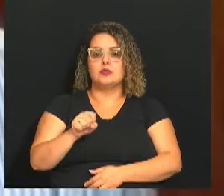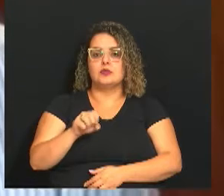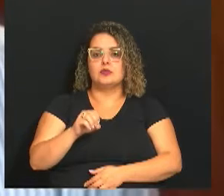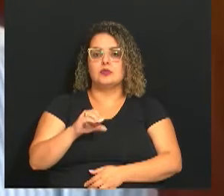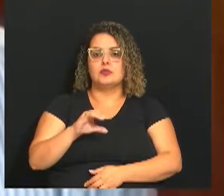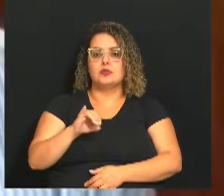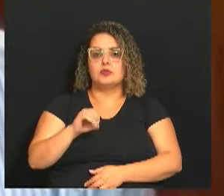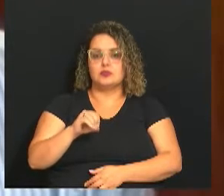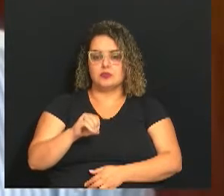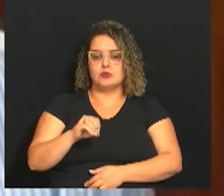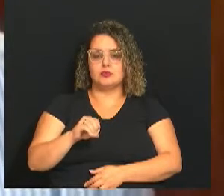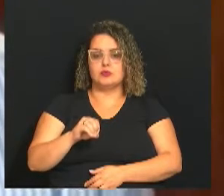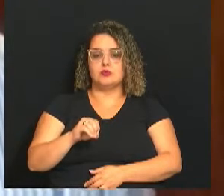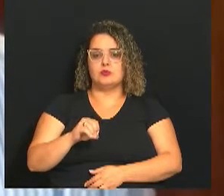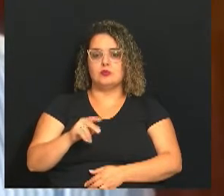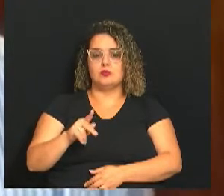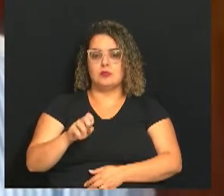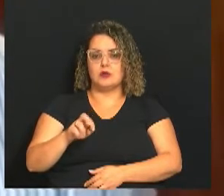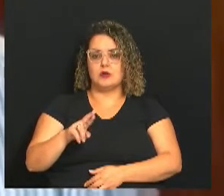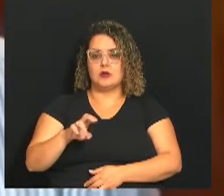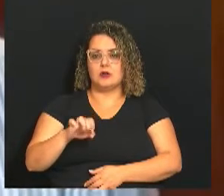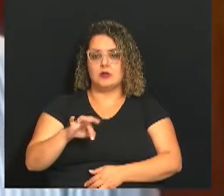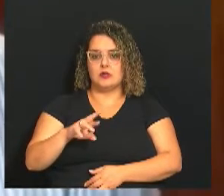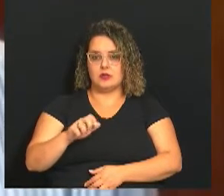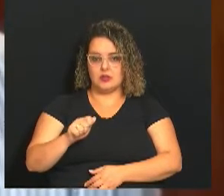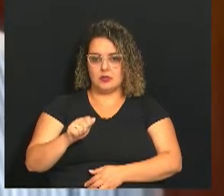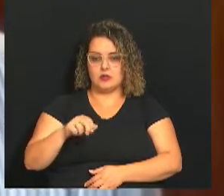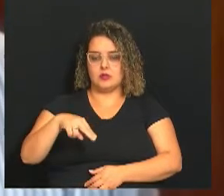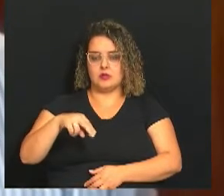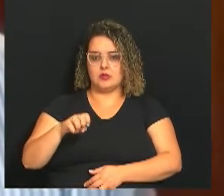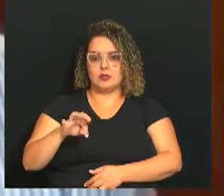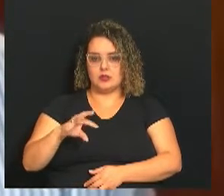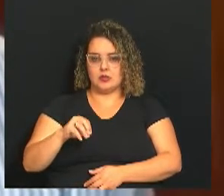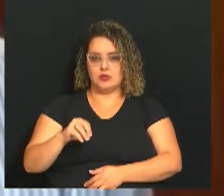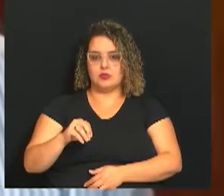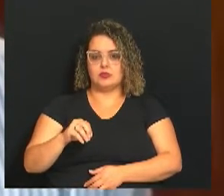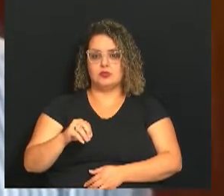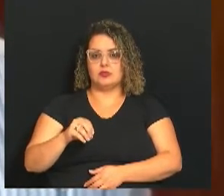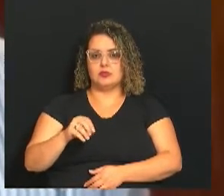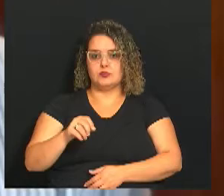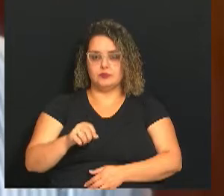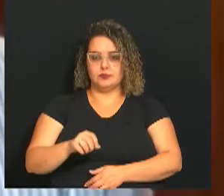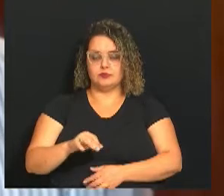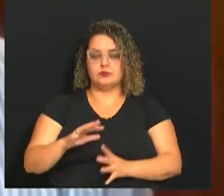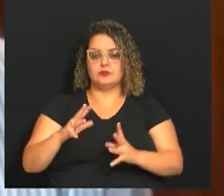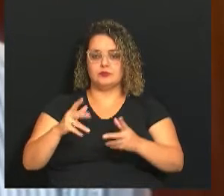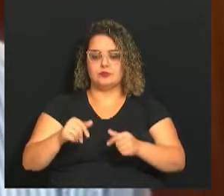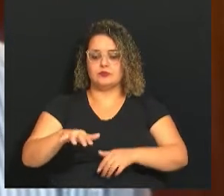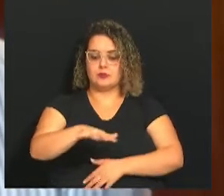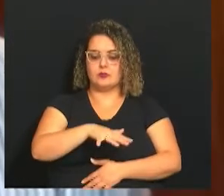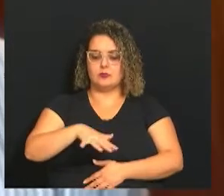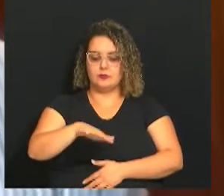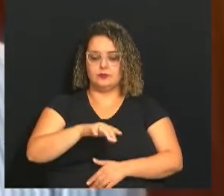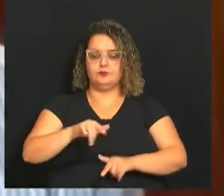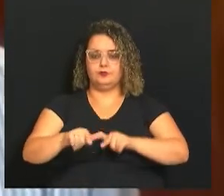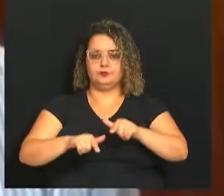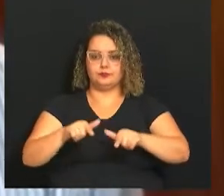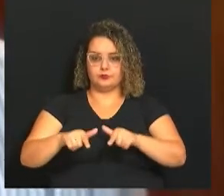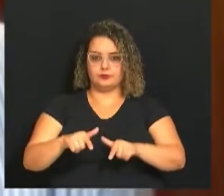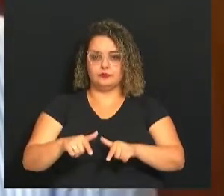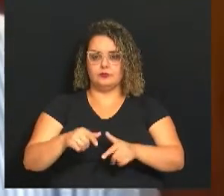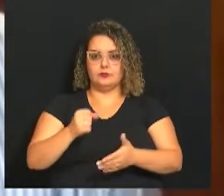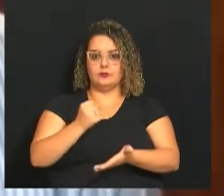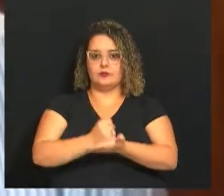Neto e Minaso, Sociedade de Advogados, e responsável pela área trabalhista e